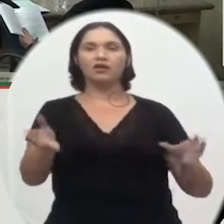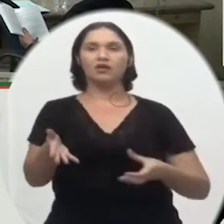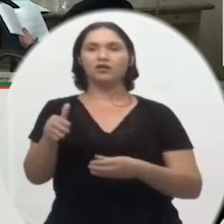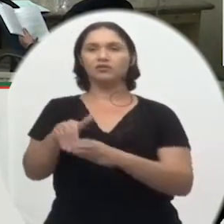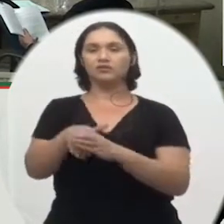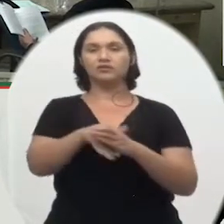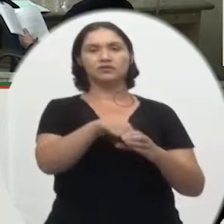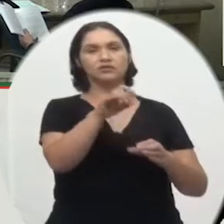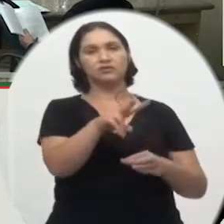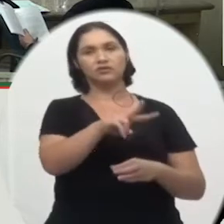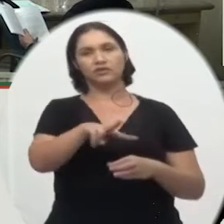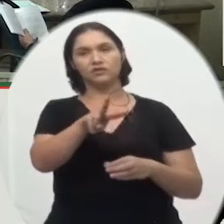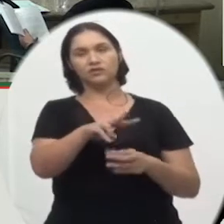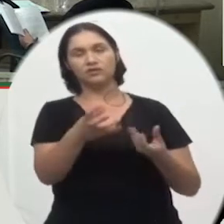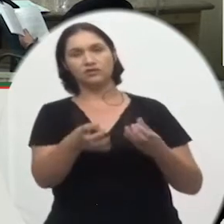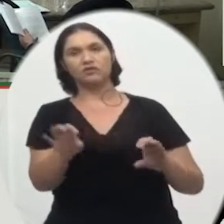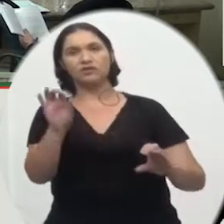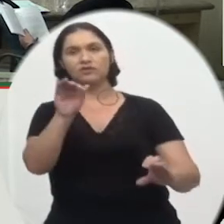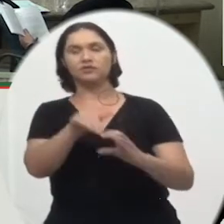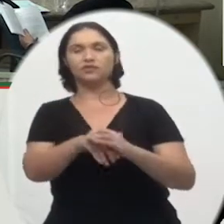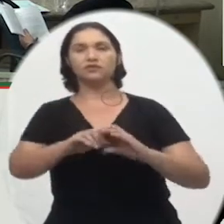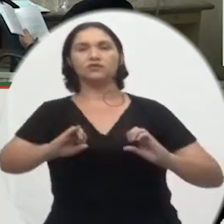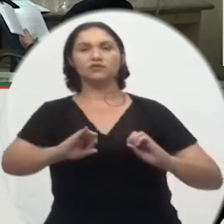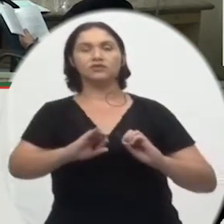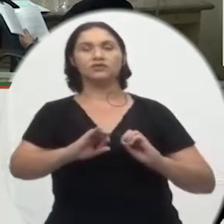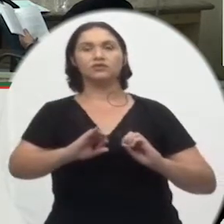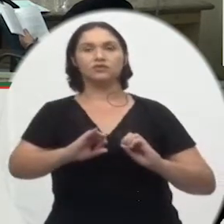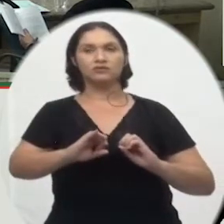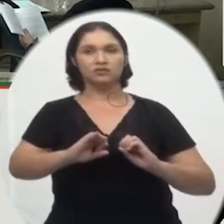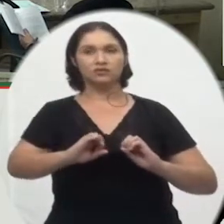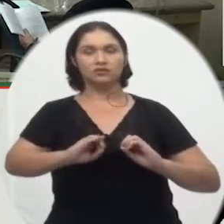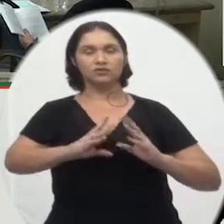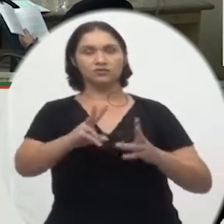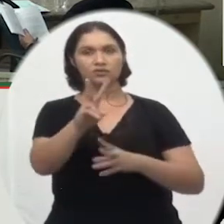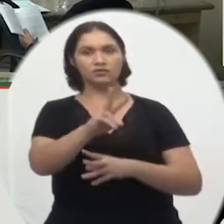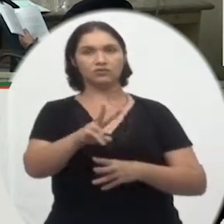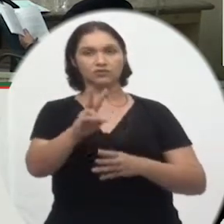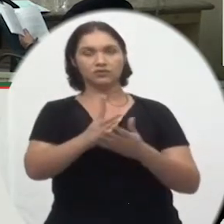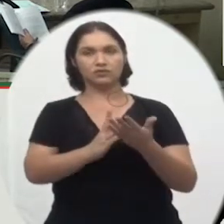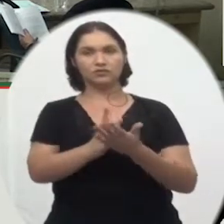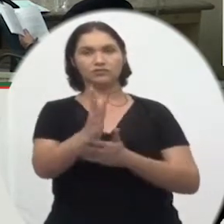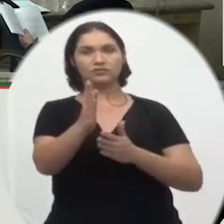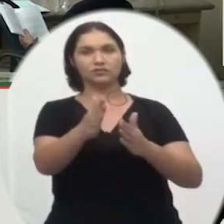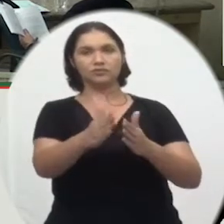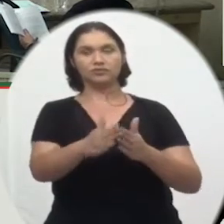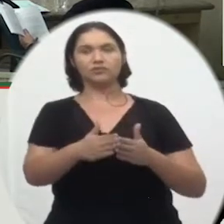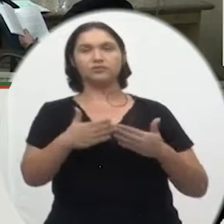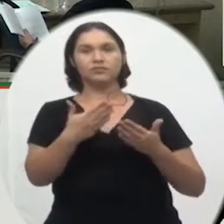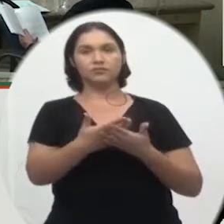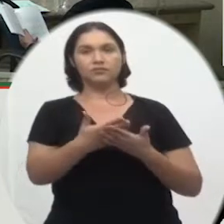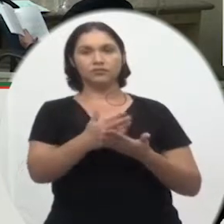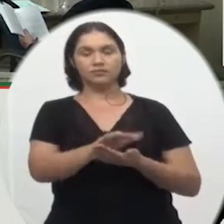votação. Os favoráveis permaneçam como estão. Os contrários se manifestem. Aprovado por unanimidade.